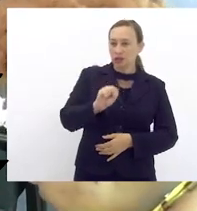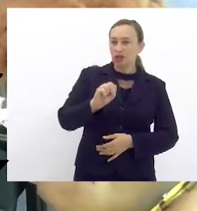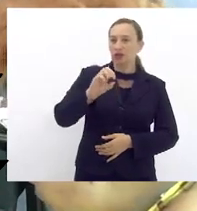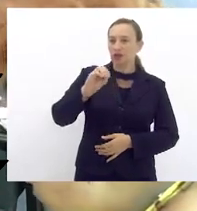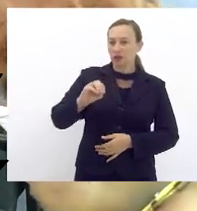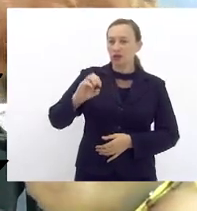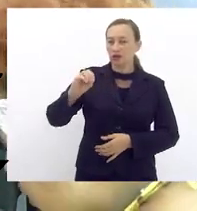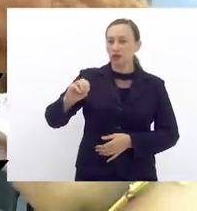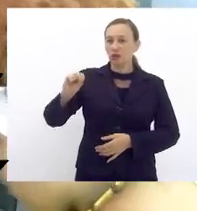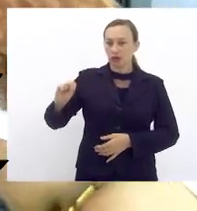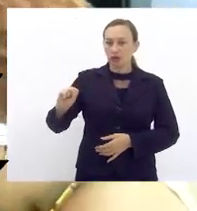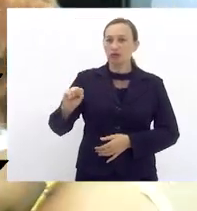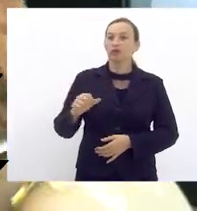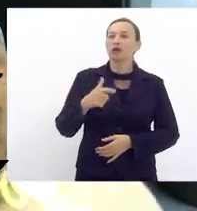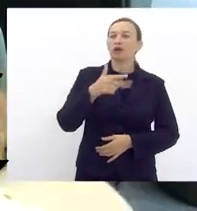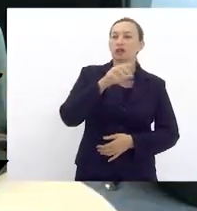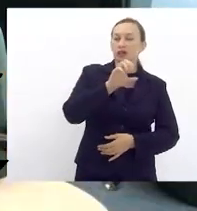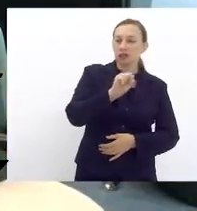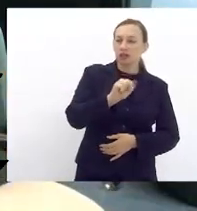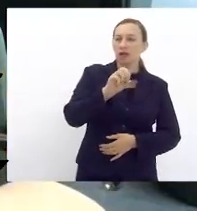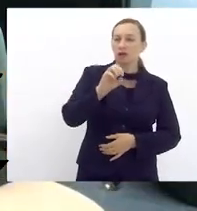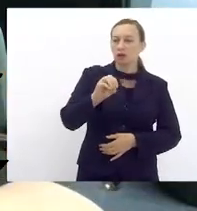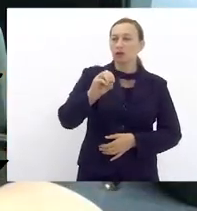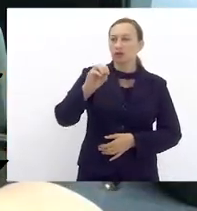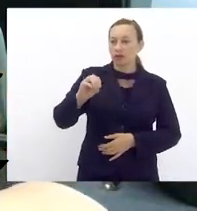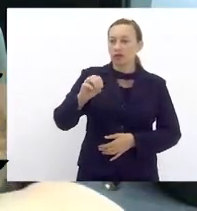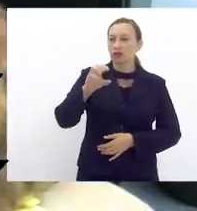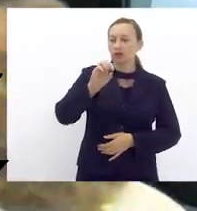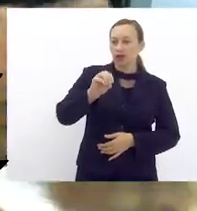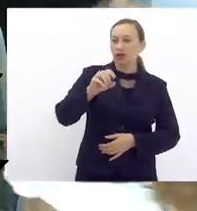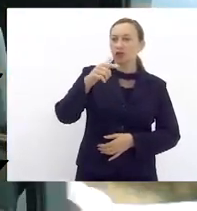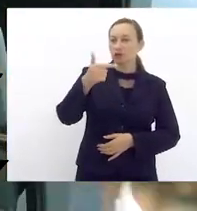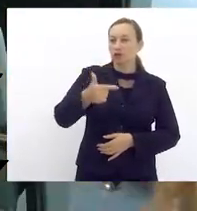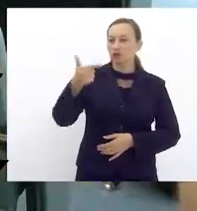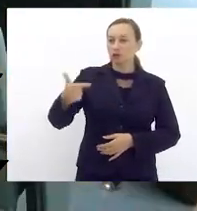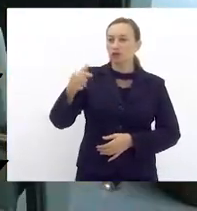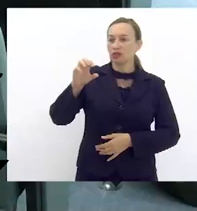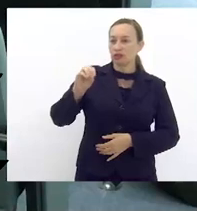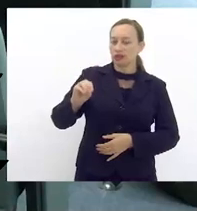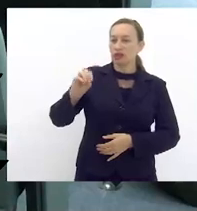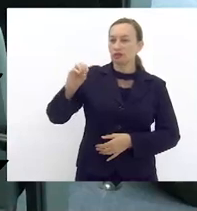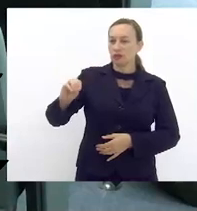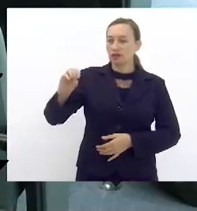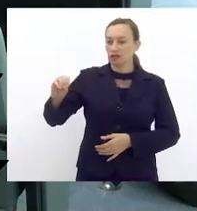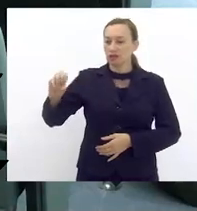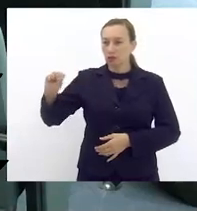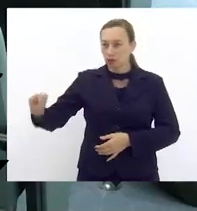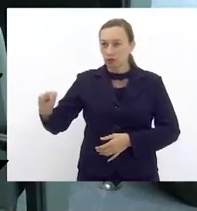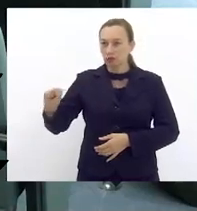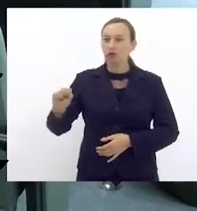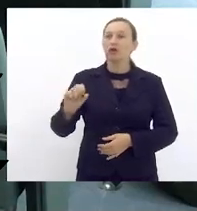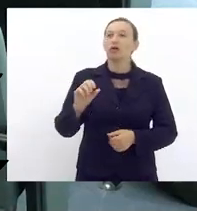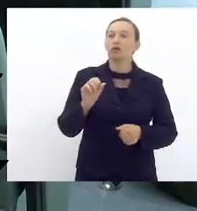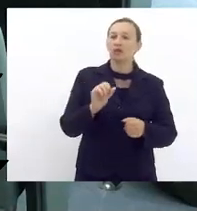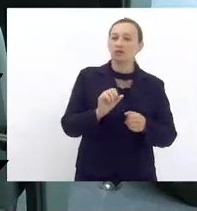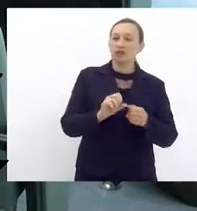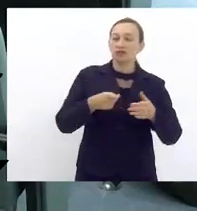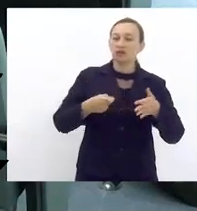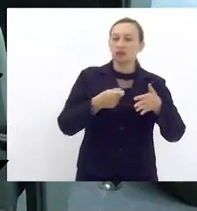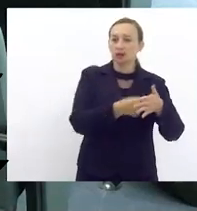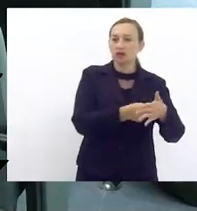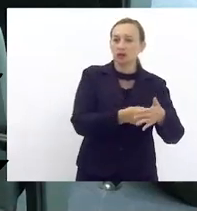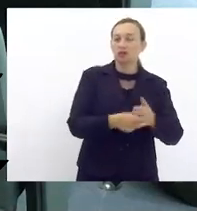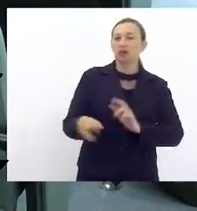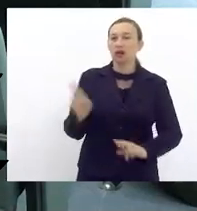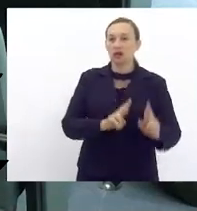0800 282 0802 para fazer denúncias relacionadas